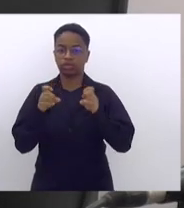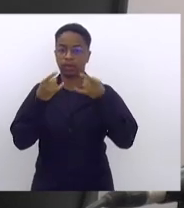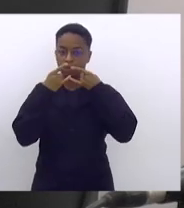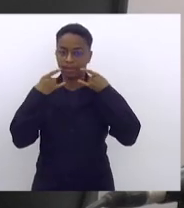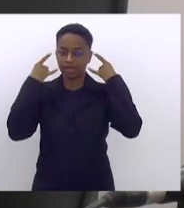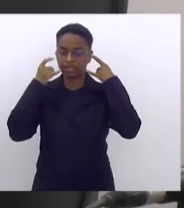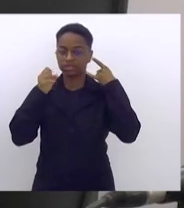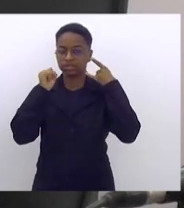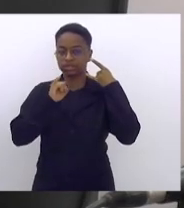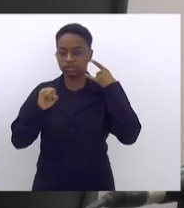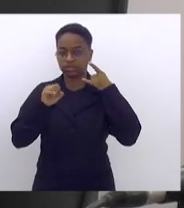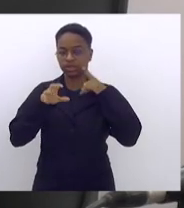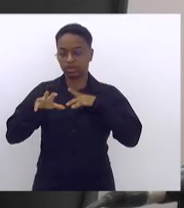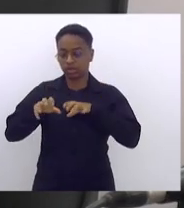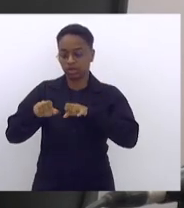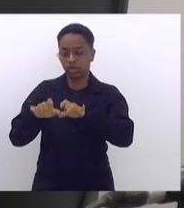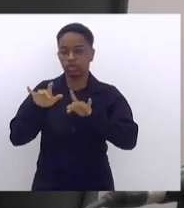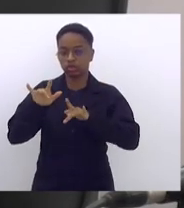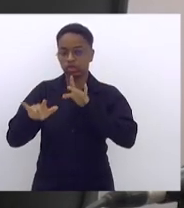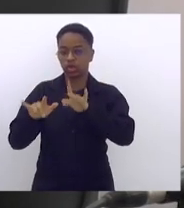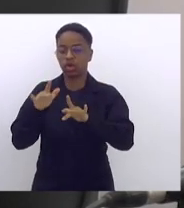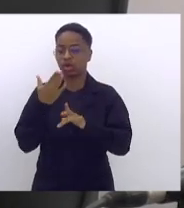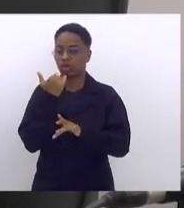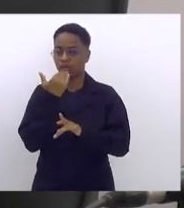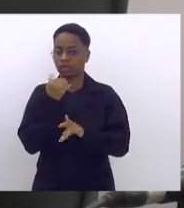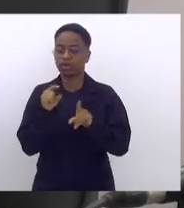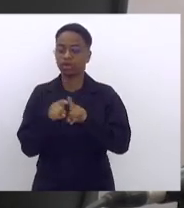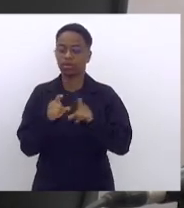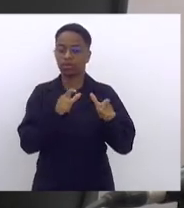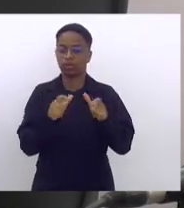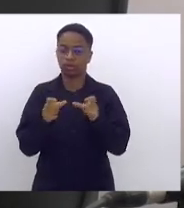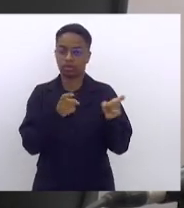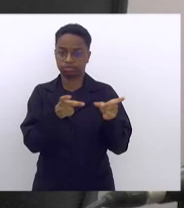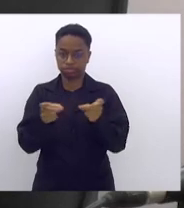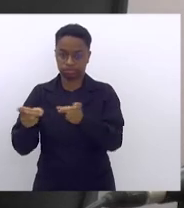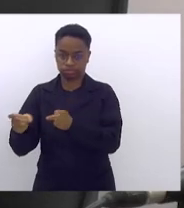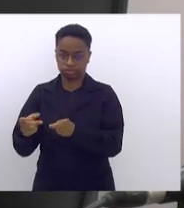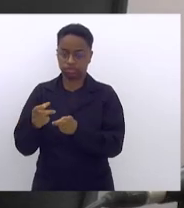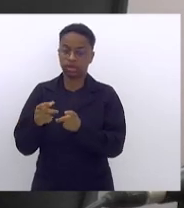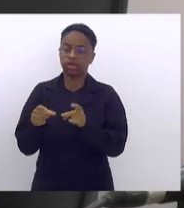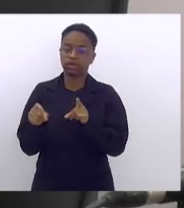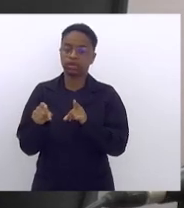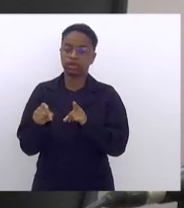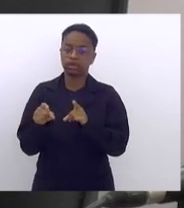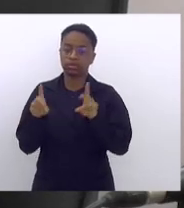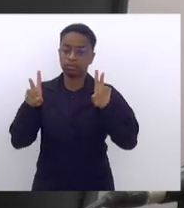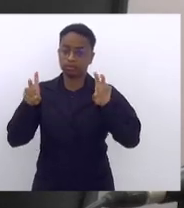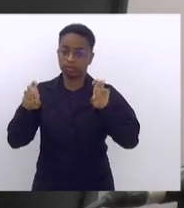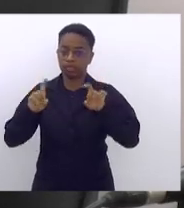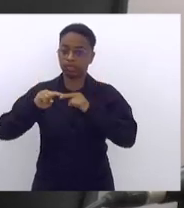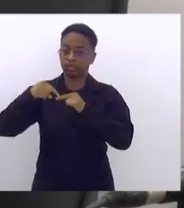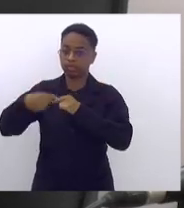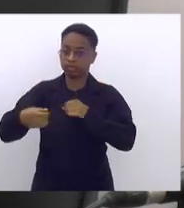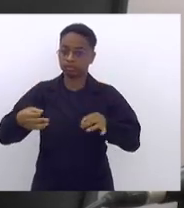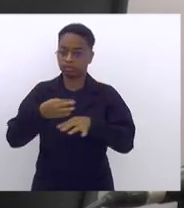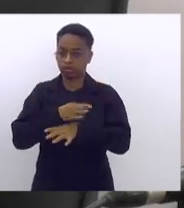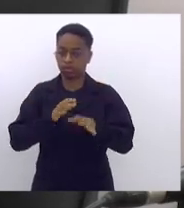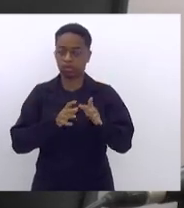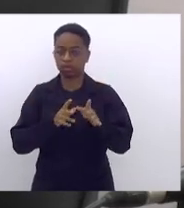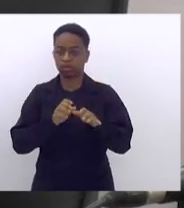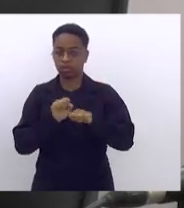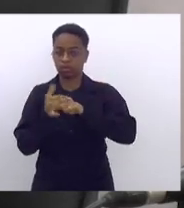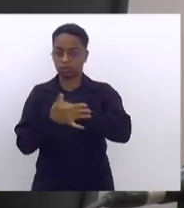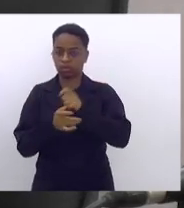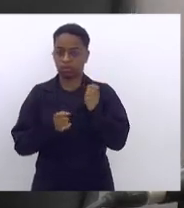manipulem alimentos diretamente ao consumidor em estabelecimentos comerciais, na forma que menciona, mesmo após o controle da pandemia do novo